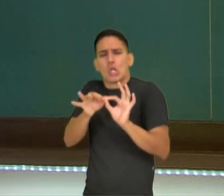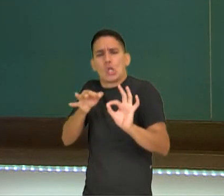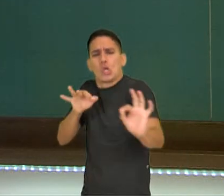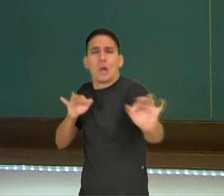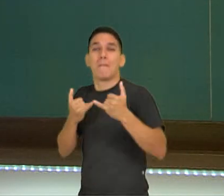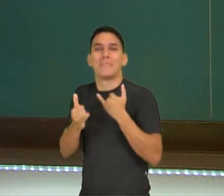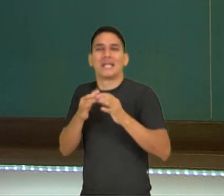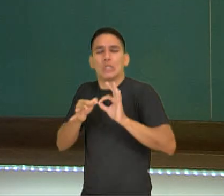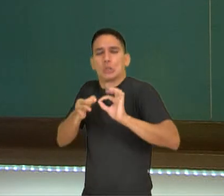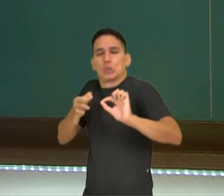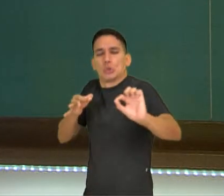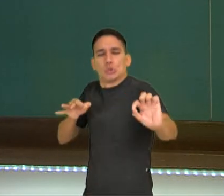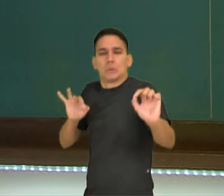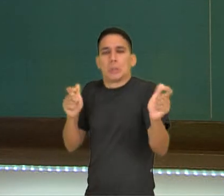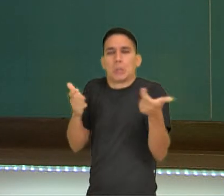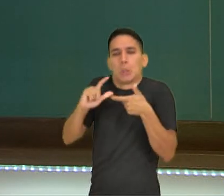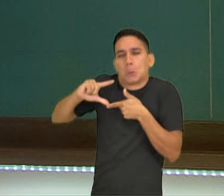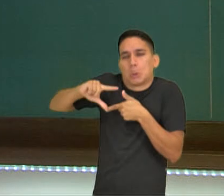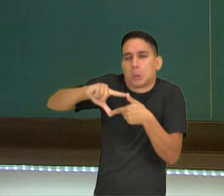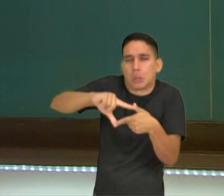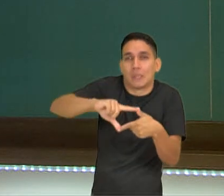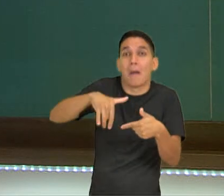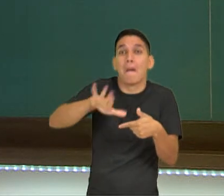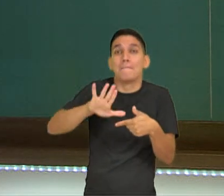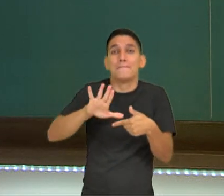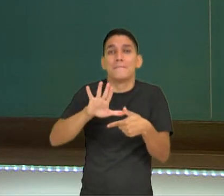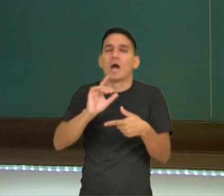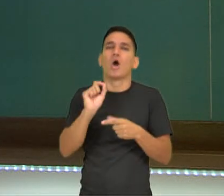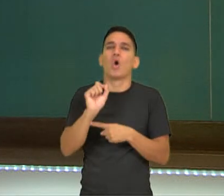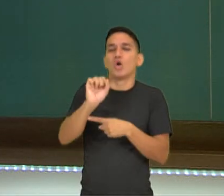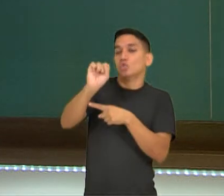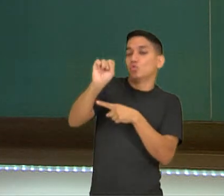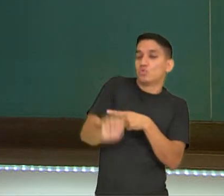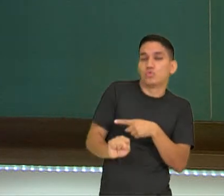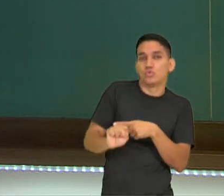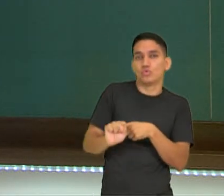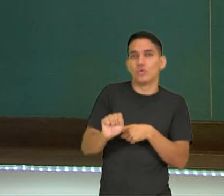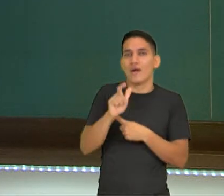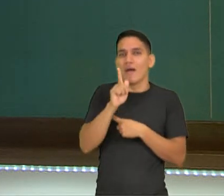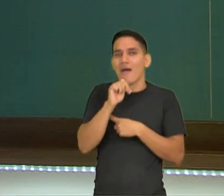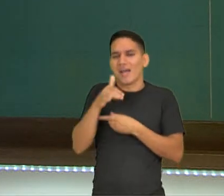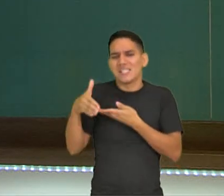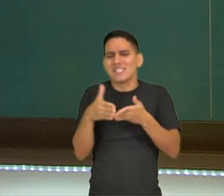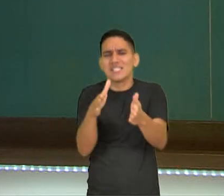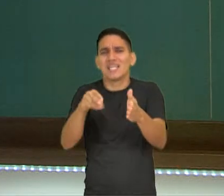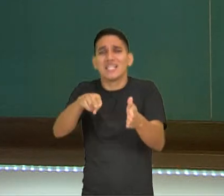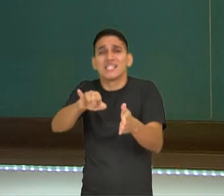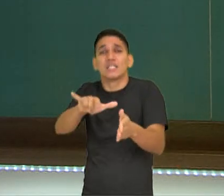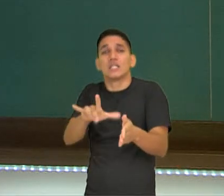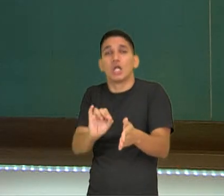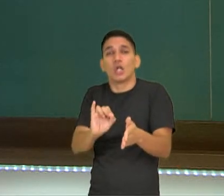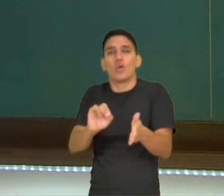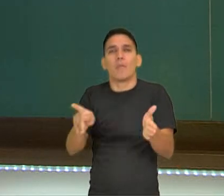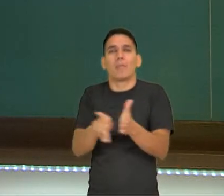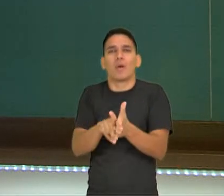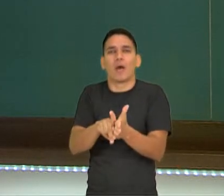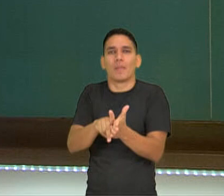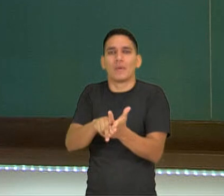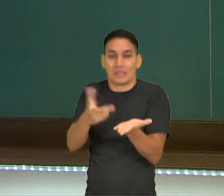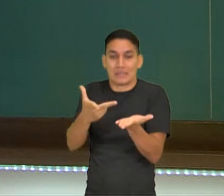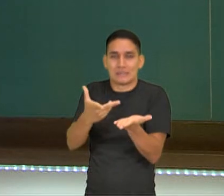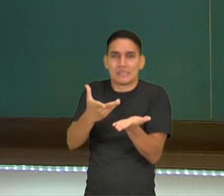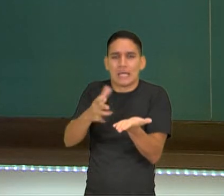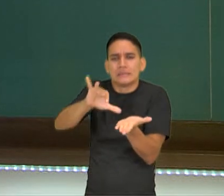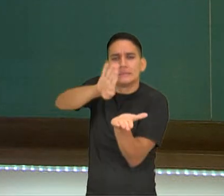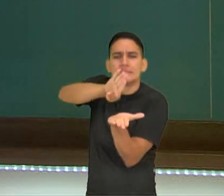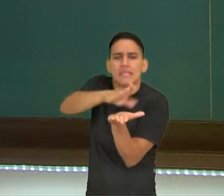isolando. Meroé é a última região mais abaixo do sul do Rio Nilo, né, da região mais central da África. Parece que a tentativa